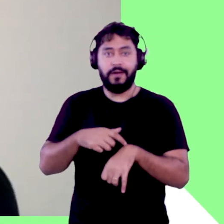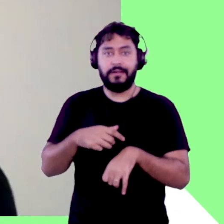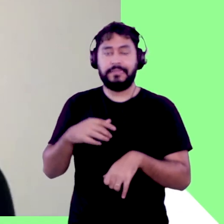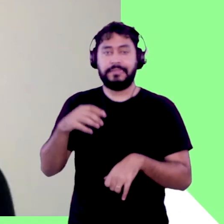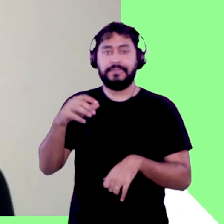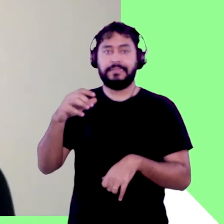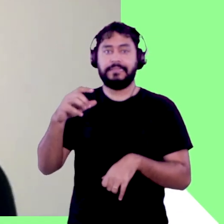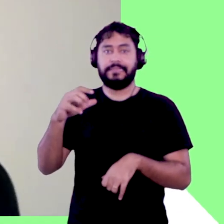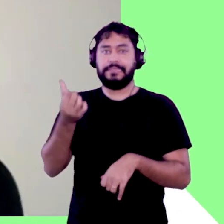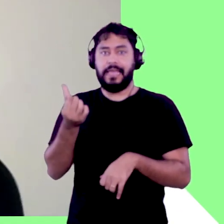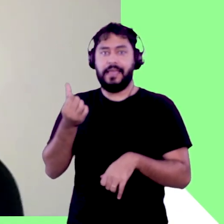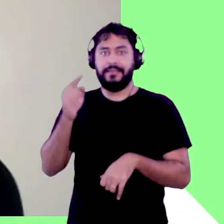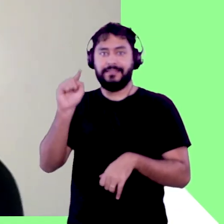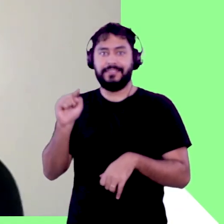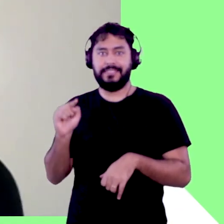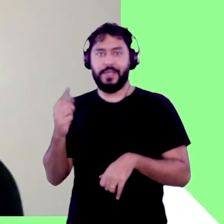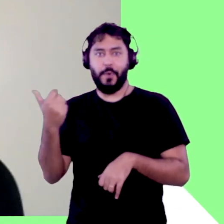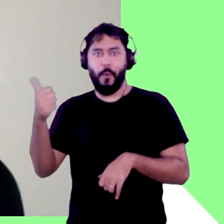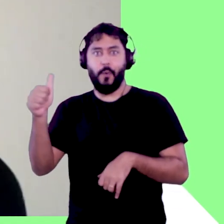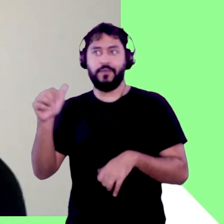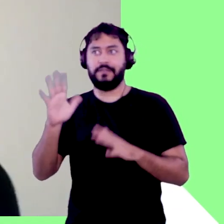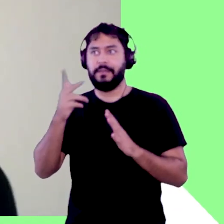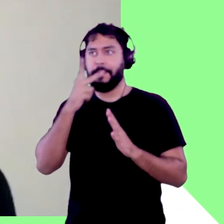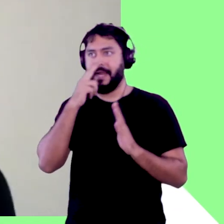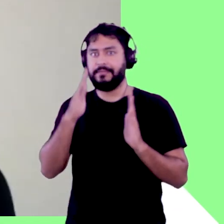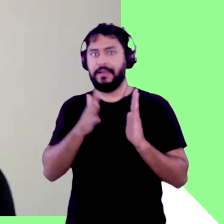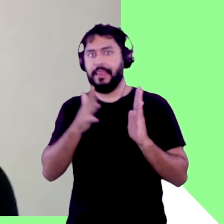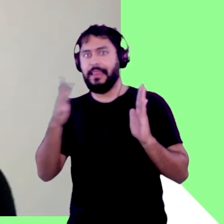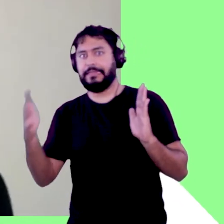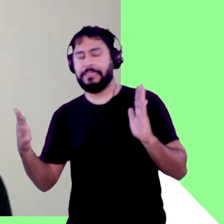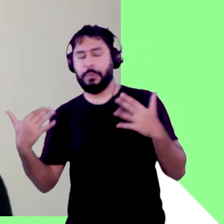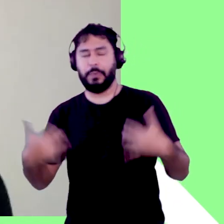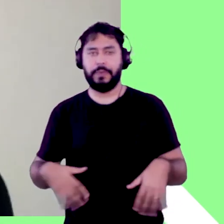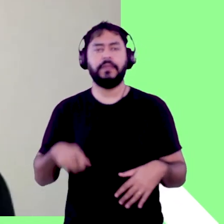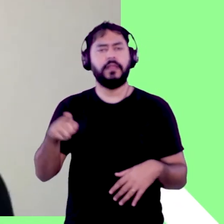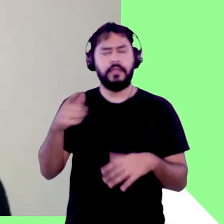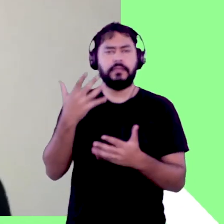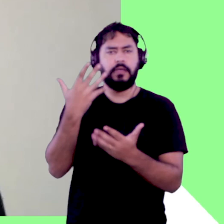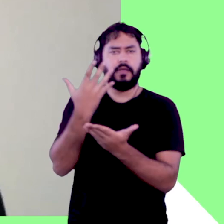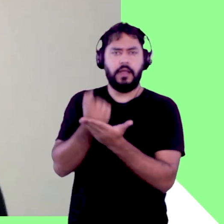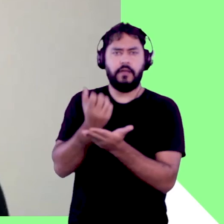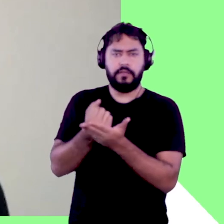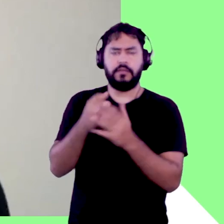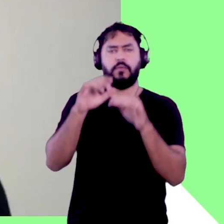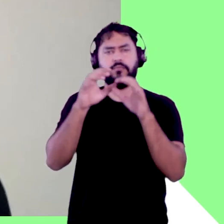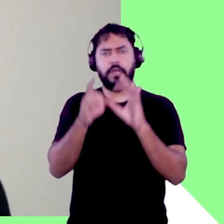gente. 6h11 e já passamos um pouquinho o horário. Dia 12 de agosto de 2020.